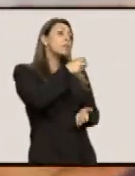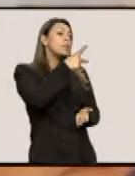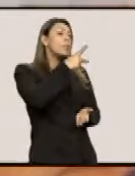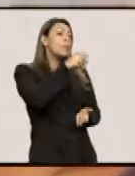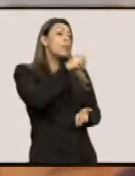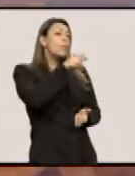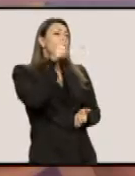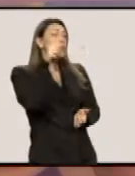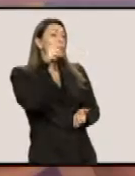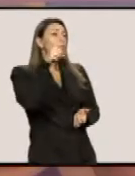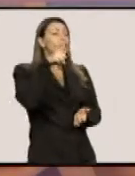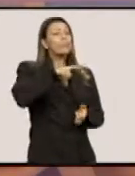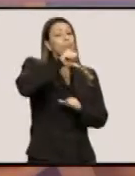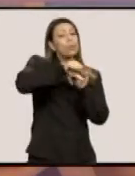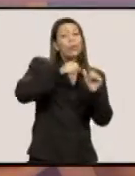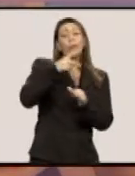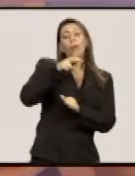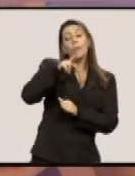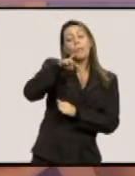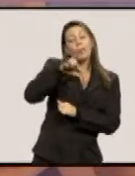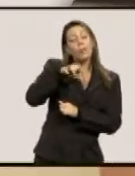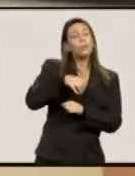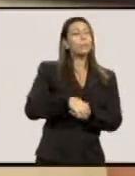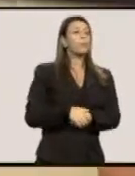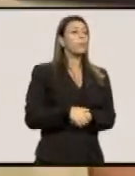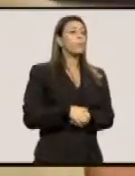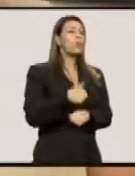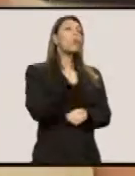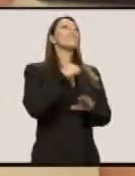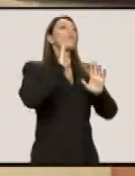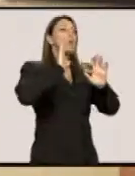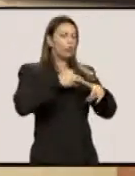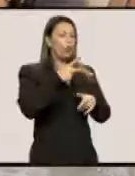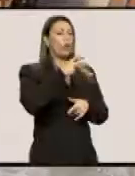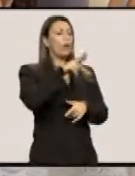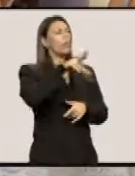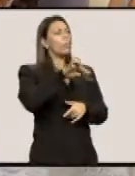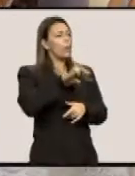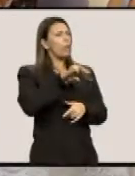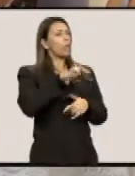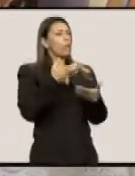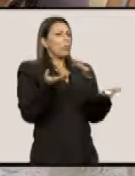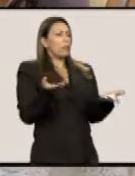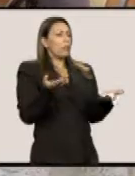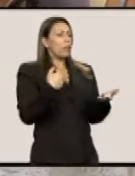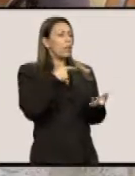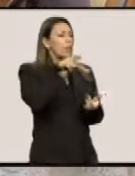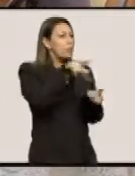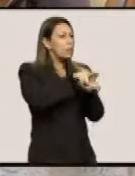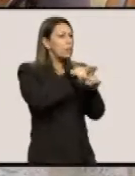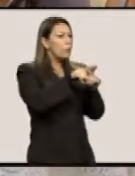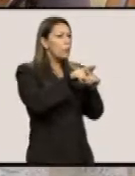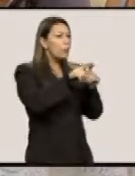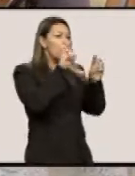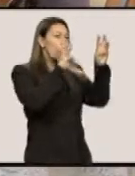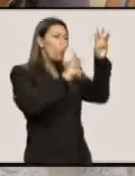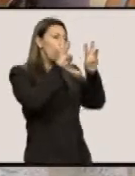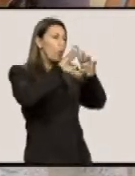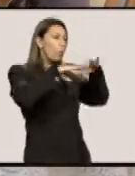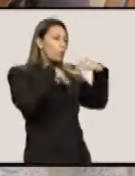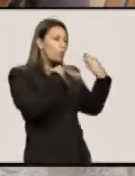Giovana, na cama, usa o celular. O meu já é pré-pago. Mas esse transporte pro